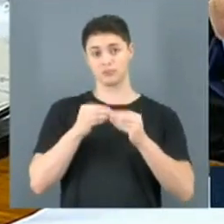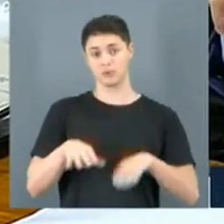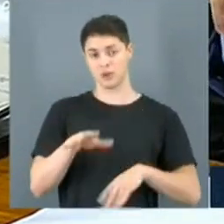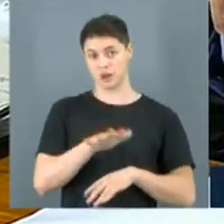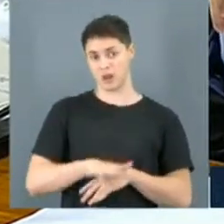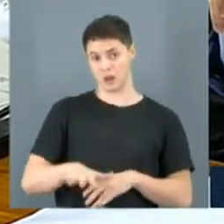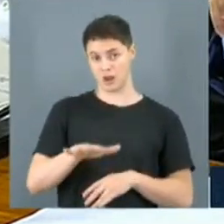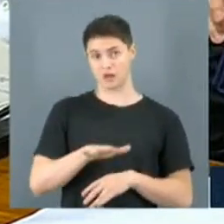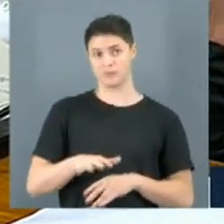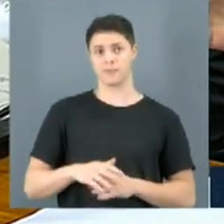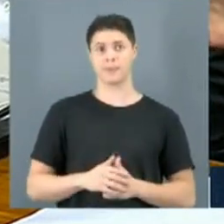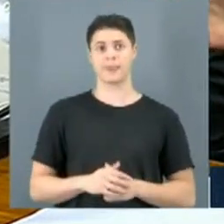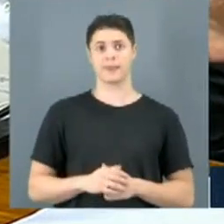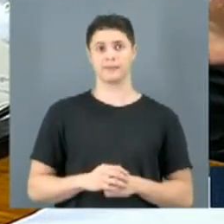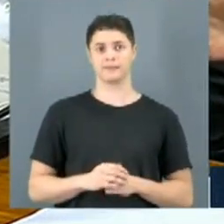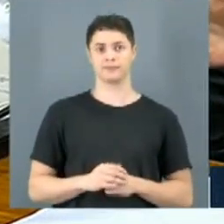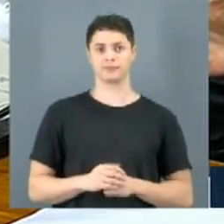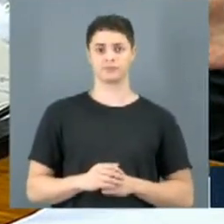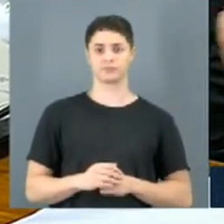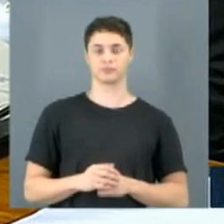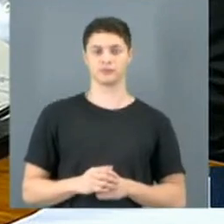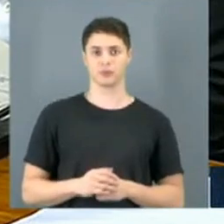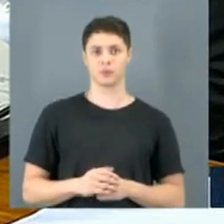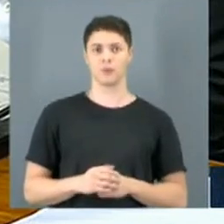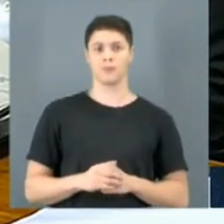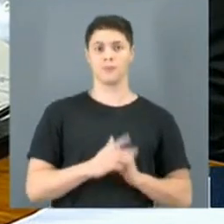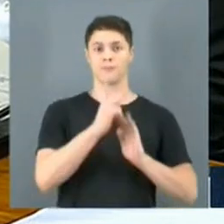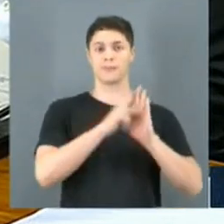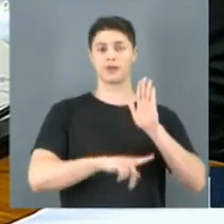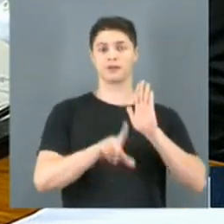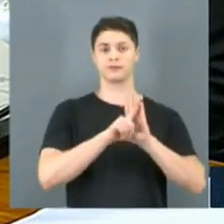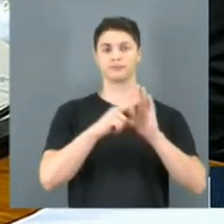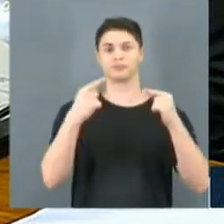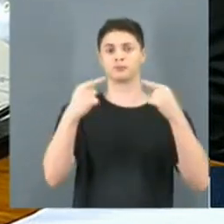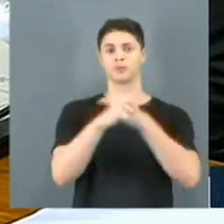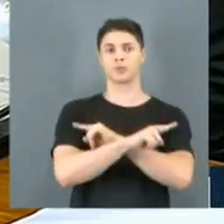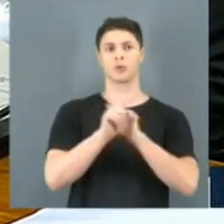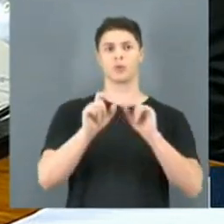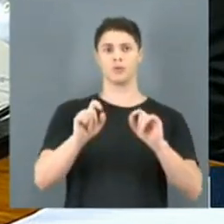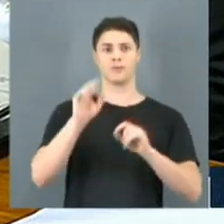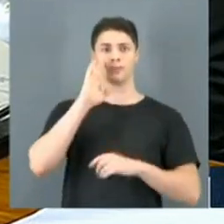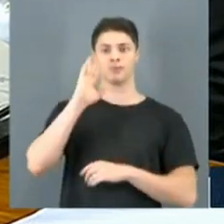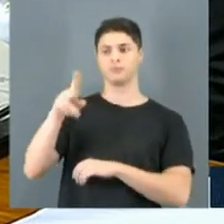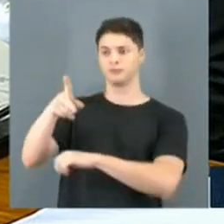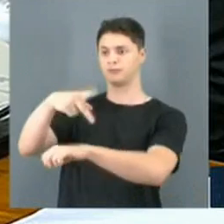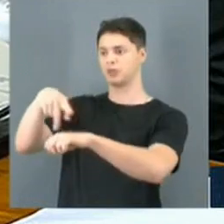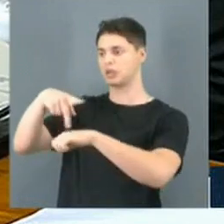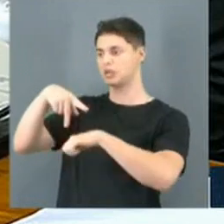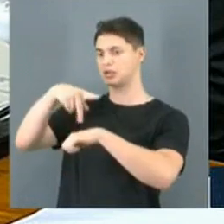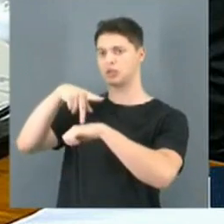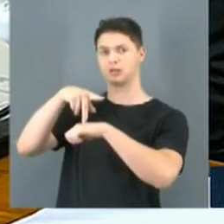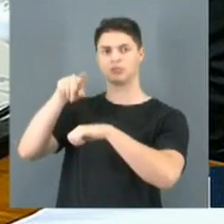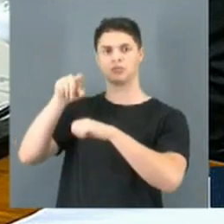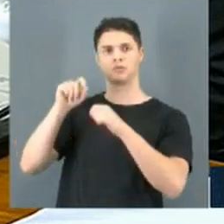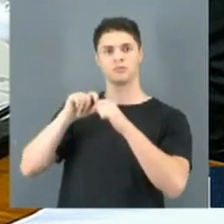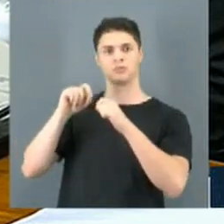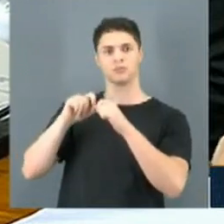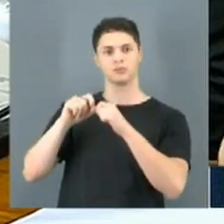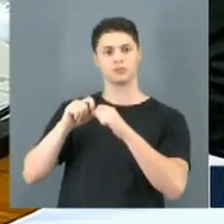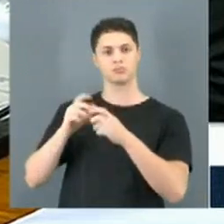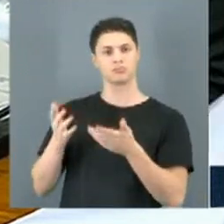locais é que o PL está na contramão do que os principais países líderes nessa área decidiram